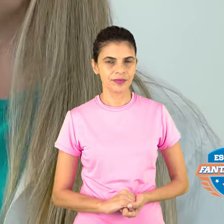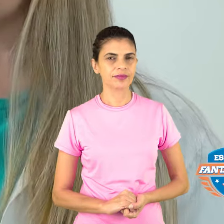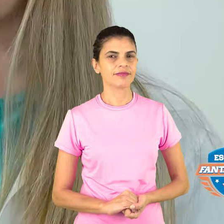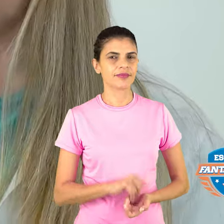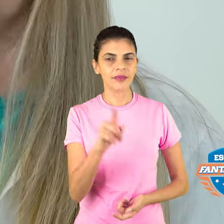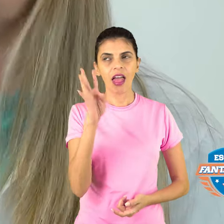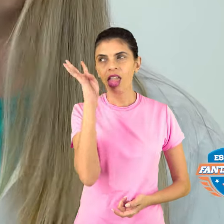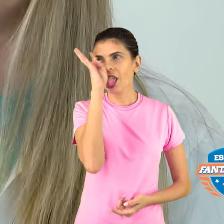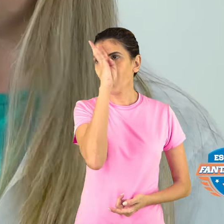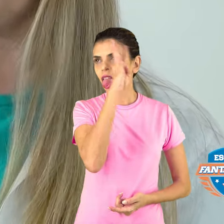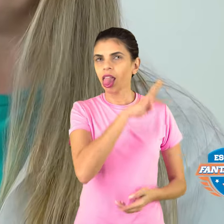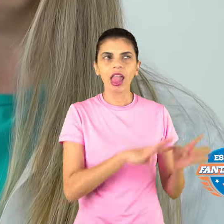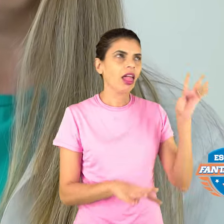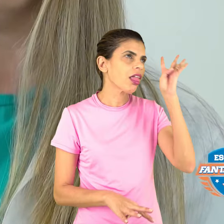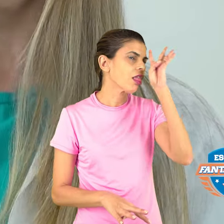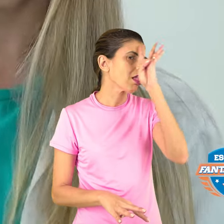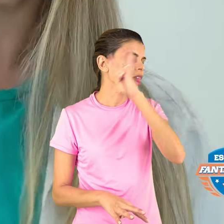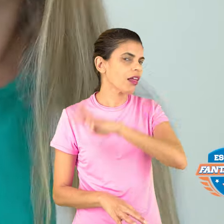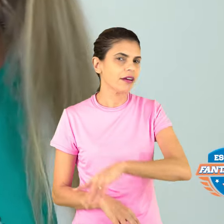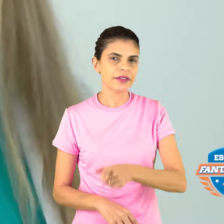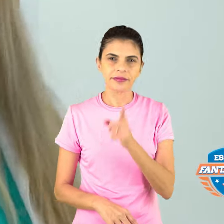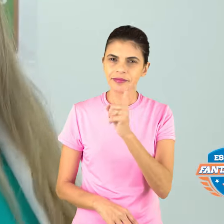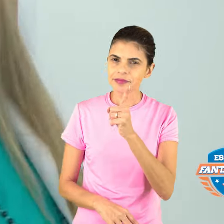Hoje você parece que tá no mundo da lua.